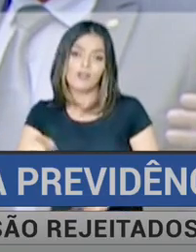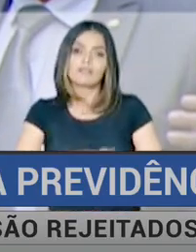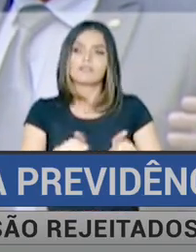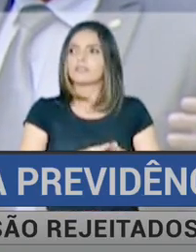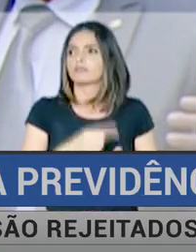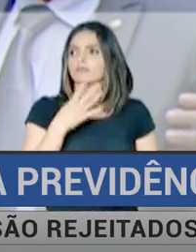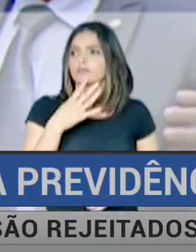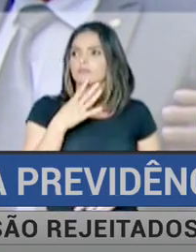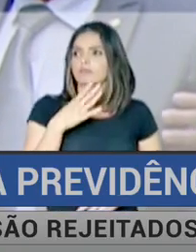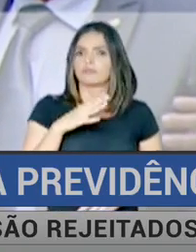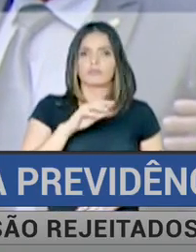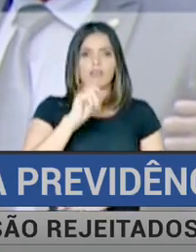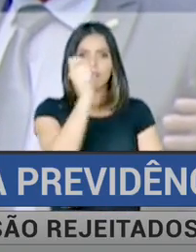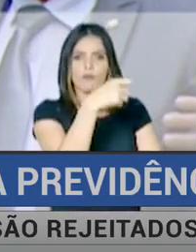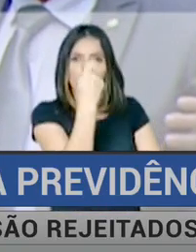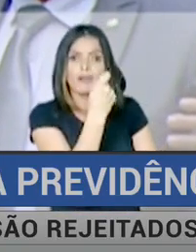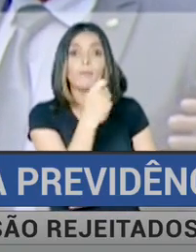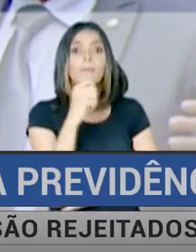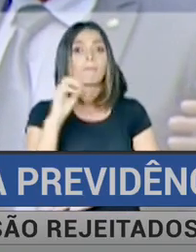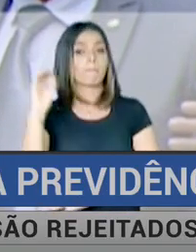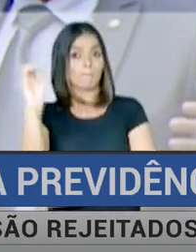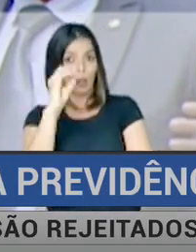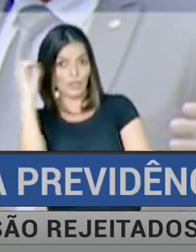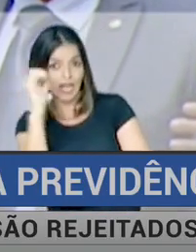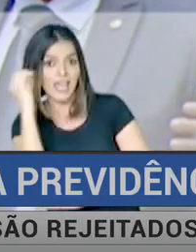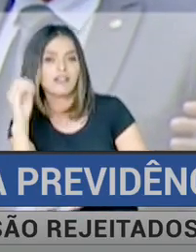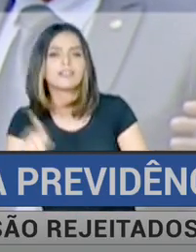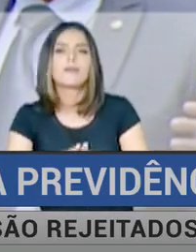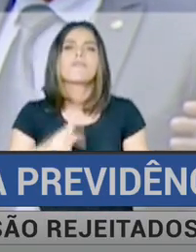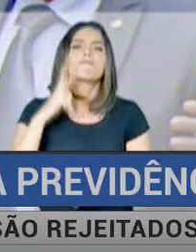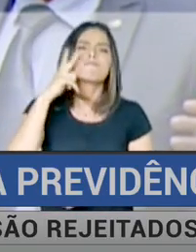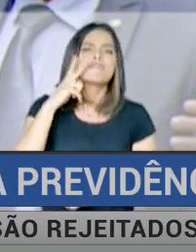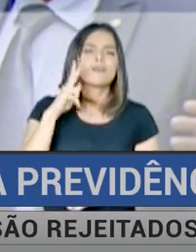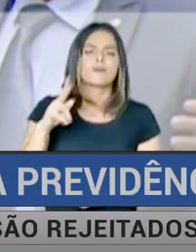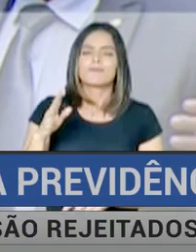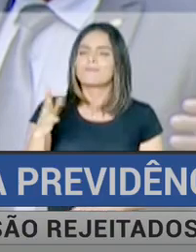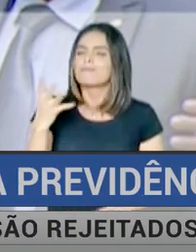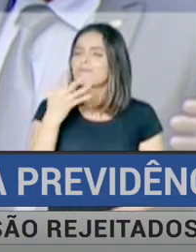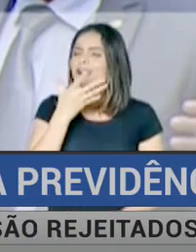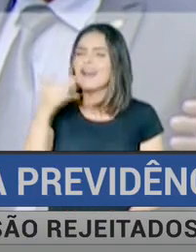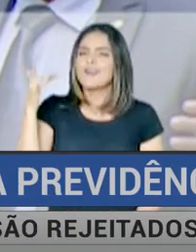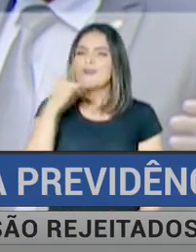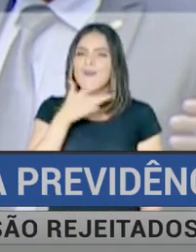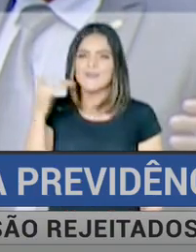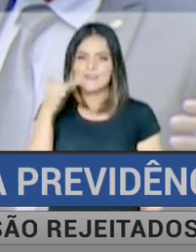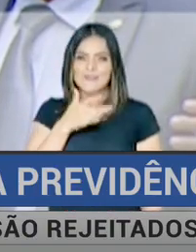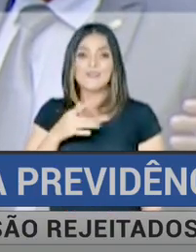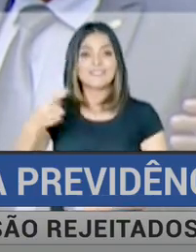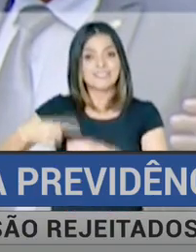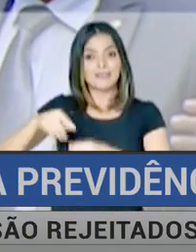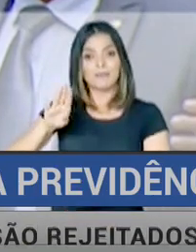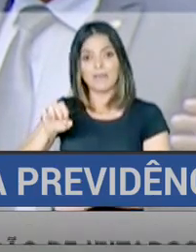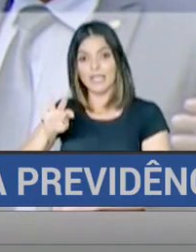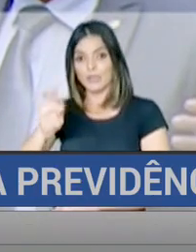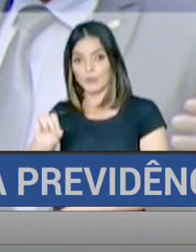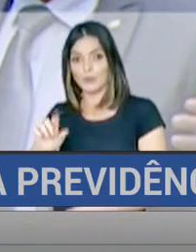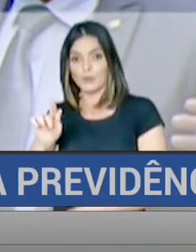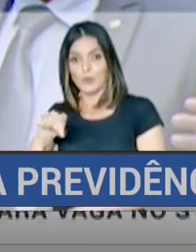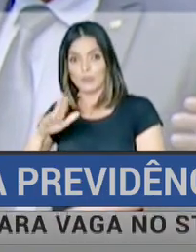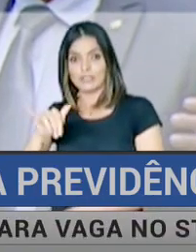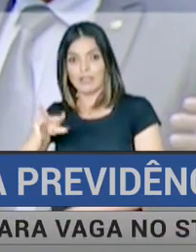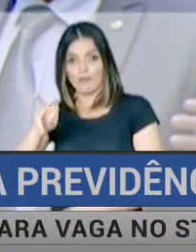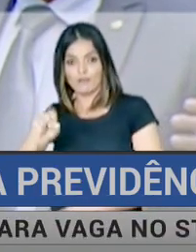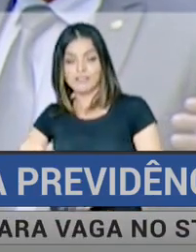do Sul, não apenas Porto Alegre, mas o belo vinho de Bento Gonçalves. Conheci o agronegócio em